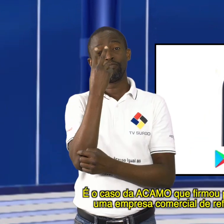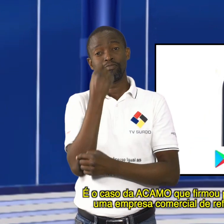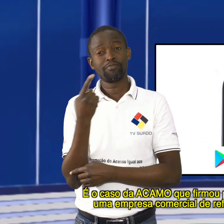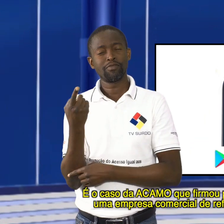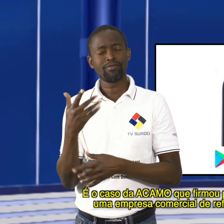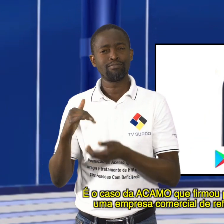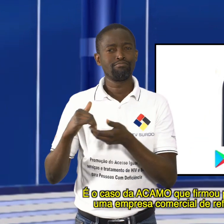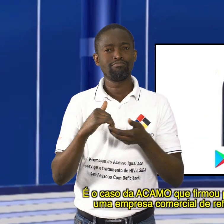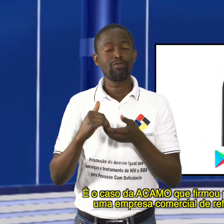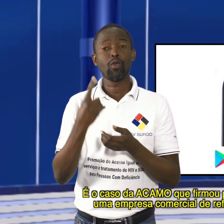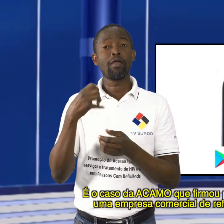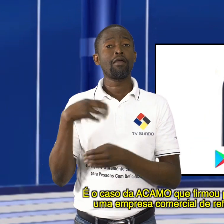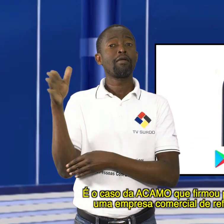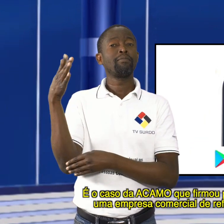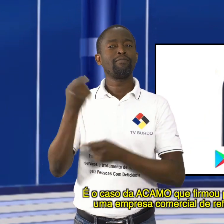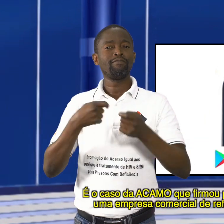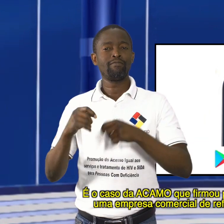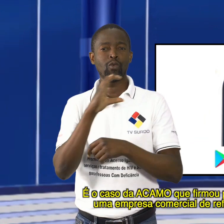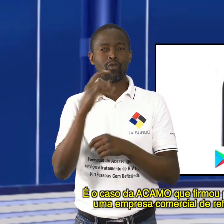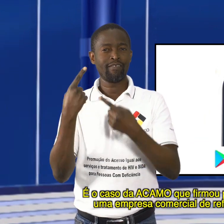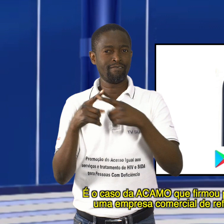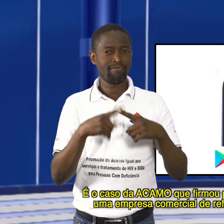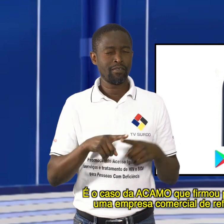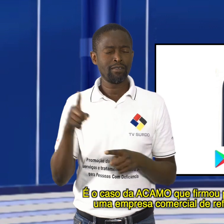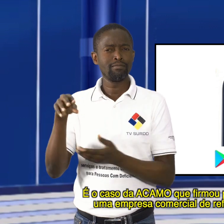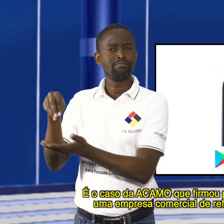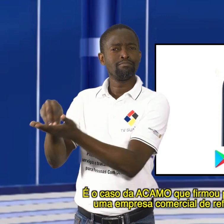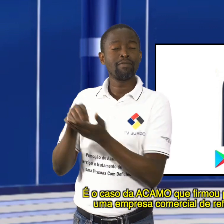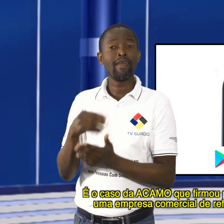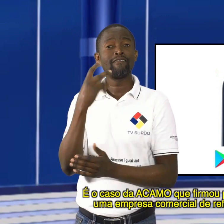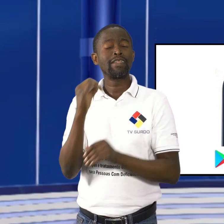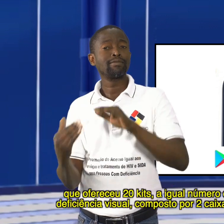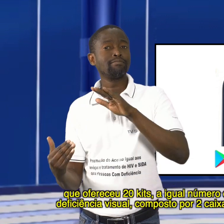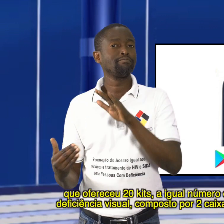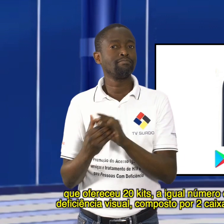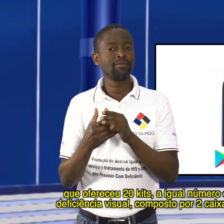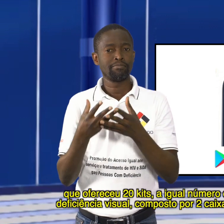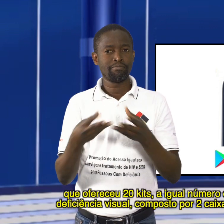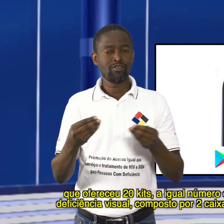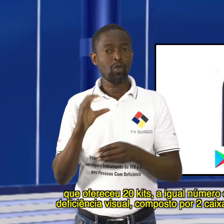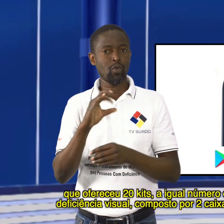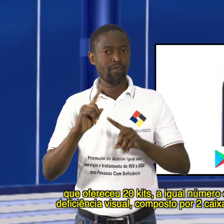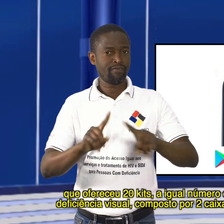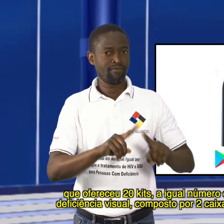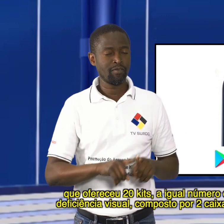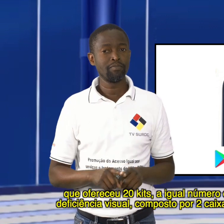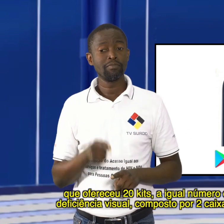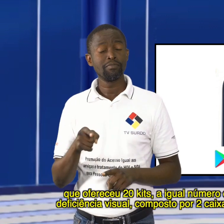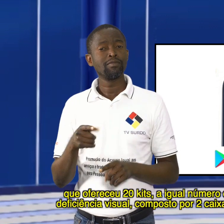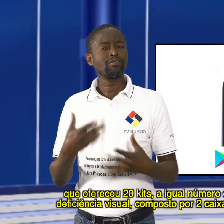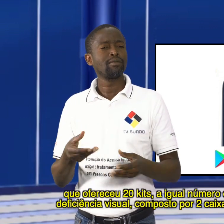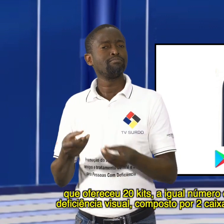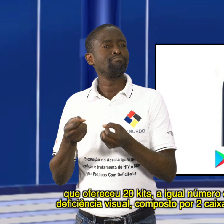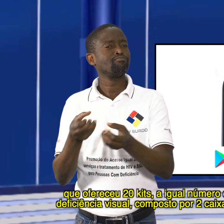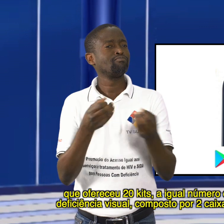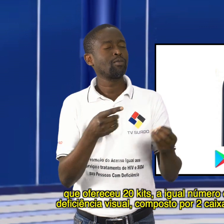Acamo, que firmou parceria com uma empresa comercial de refrigerantes que ofereceu 20 kits a igual número de mulheres com